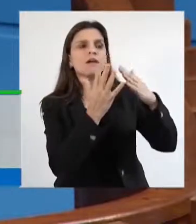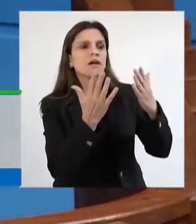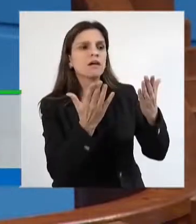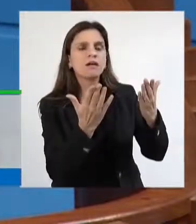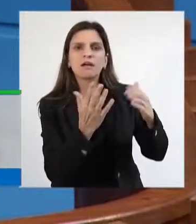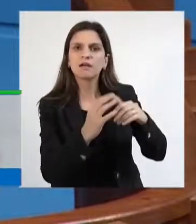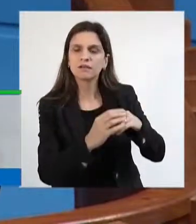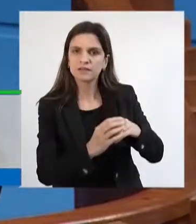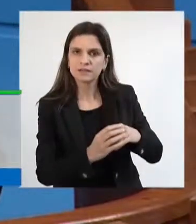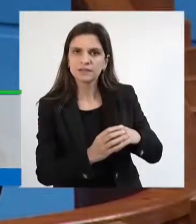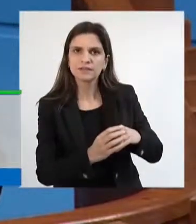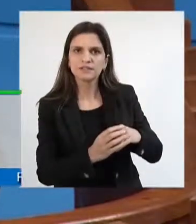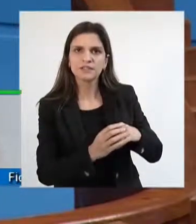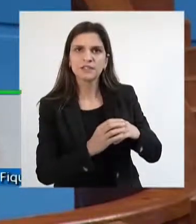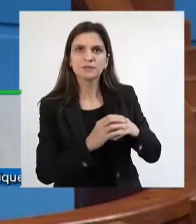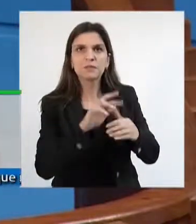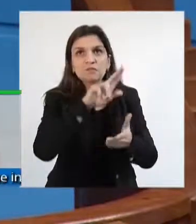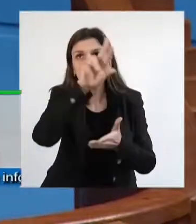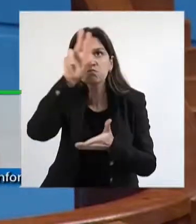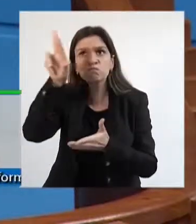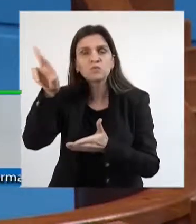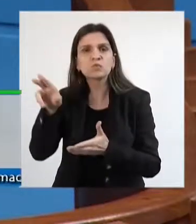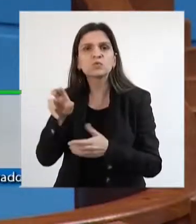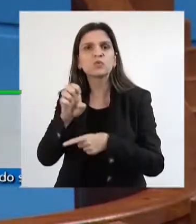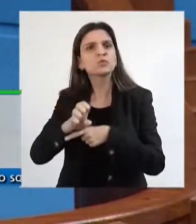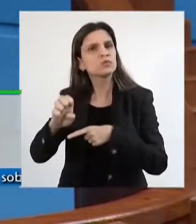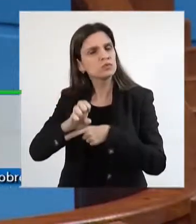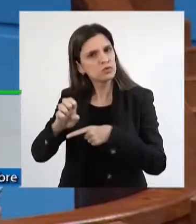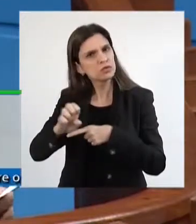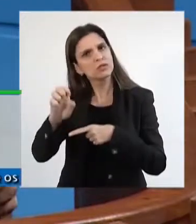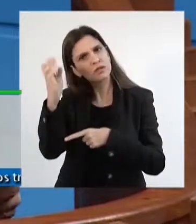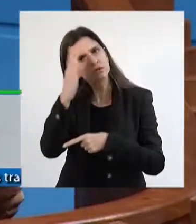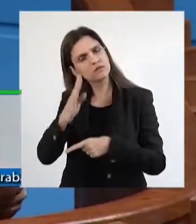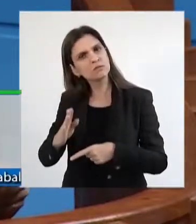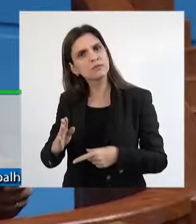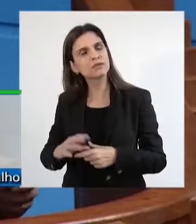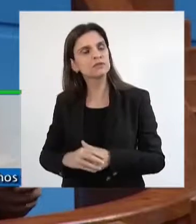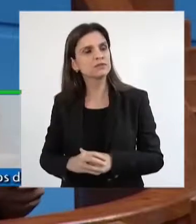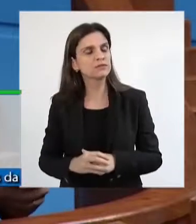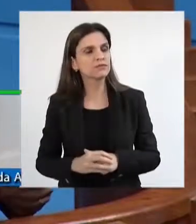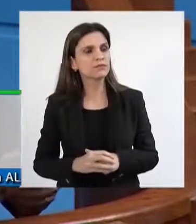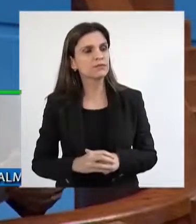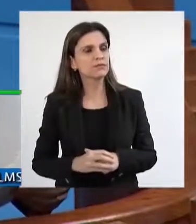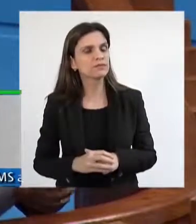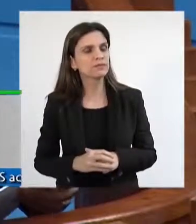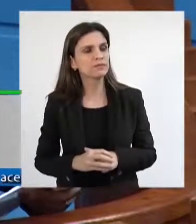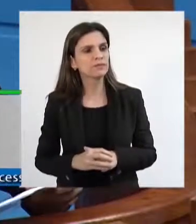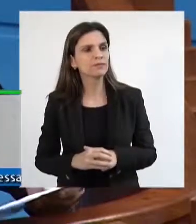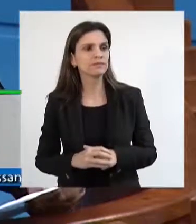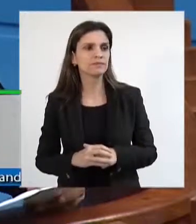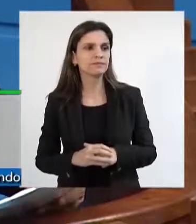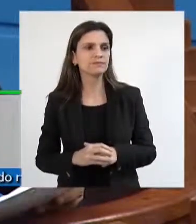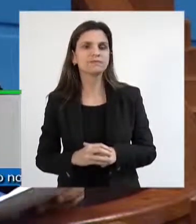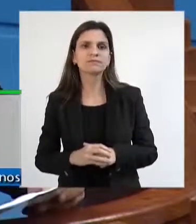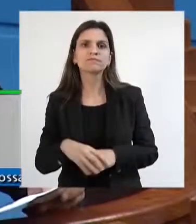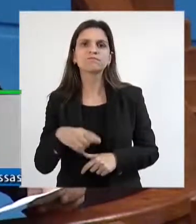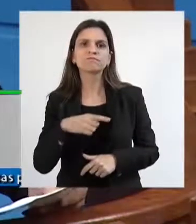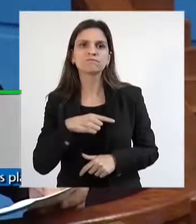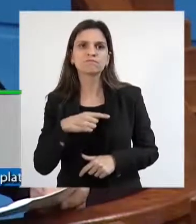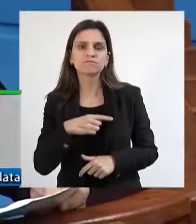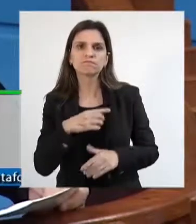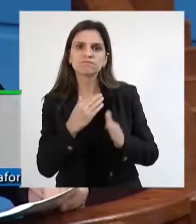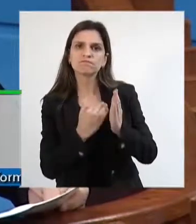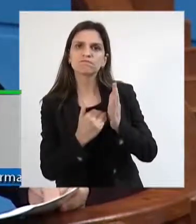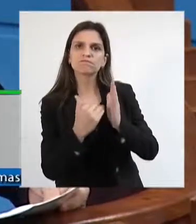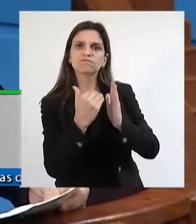de praticamente todos os estados brasileiros. Se não, vejamos. Nós tivemos um aumento